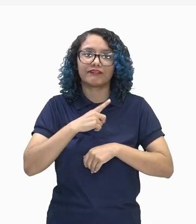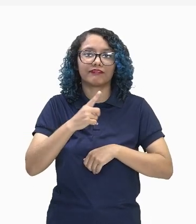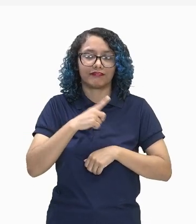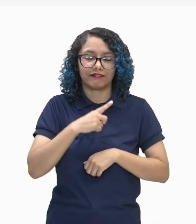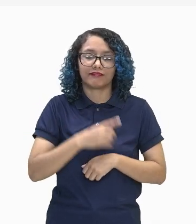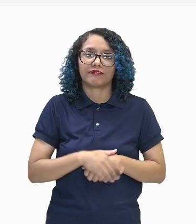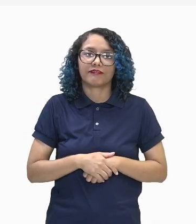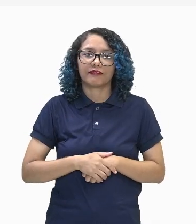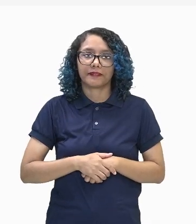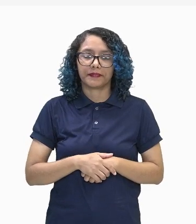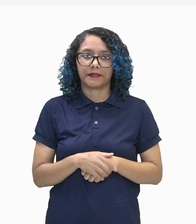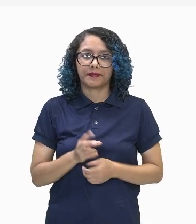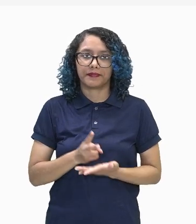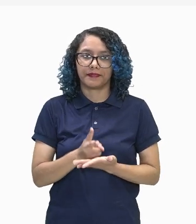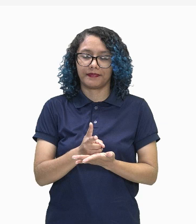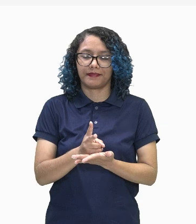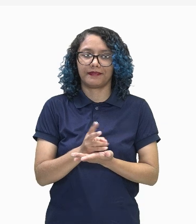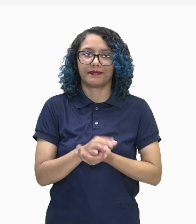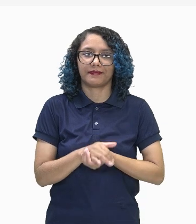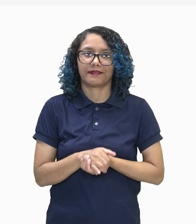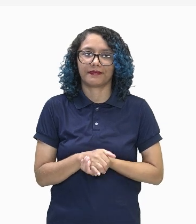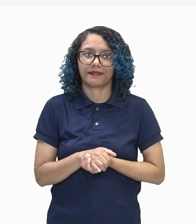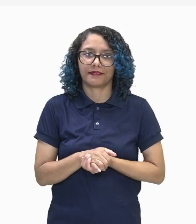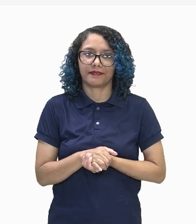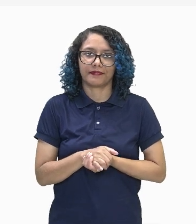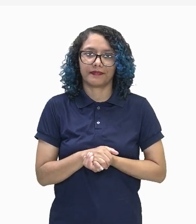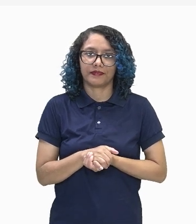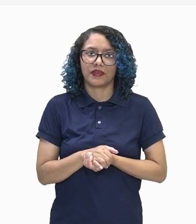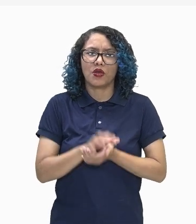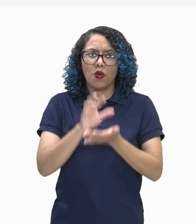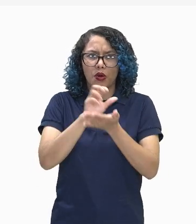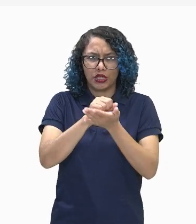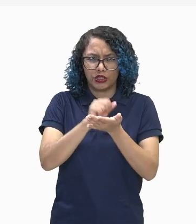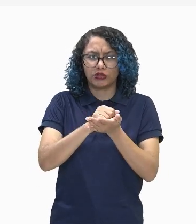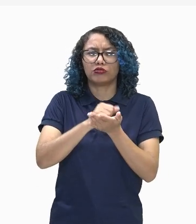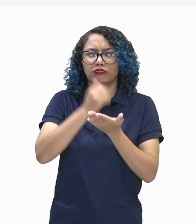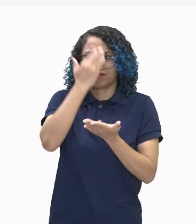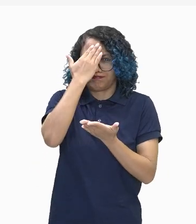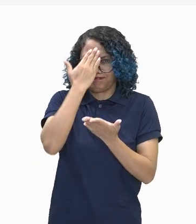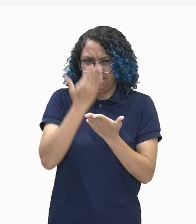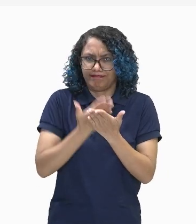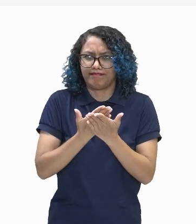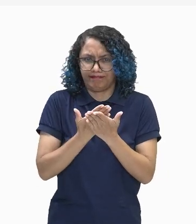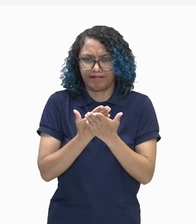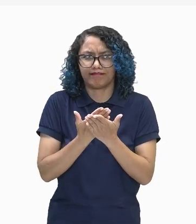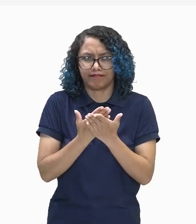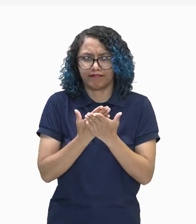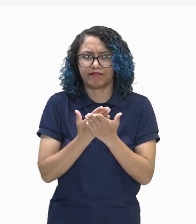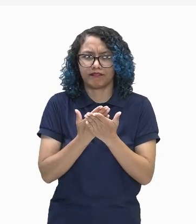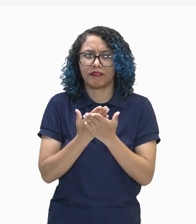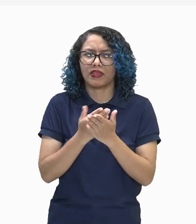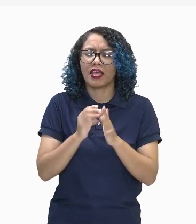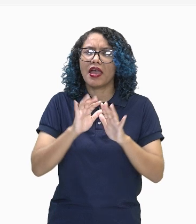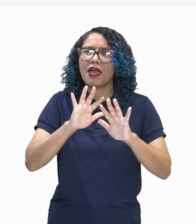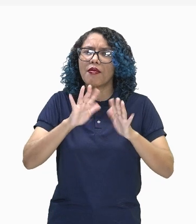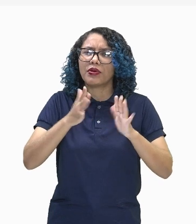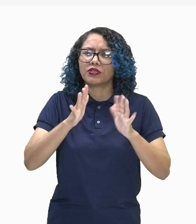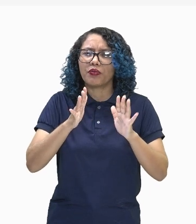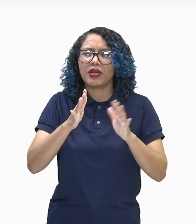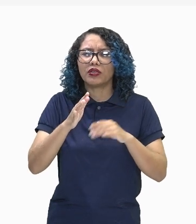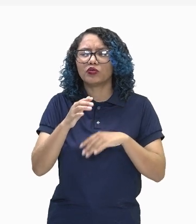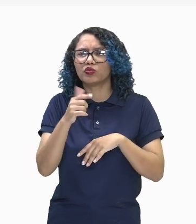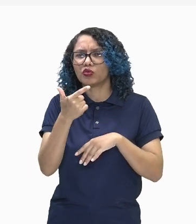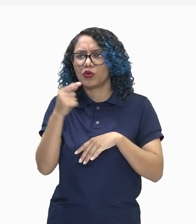tá? Prosseguindo, o registro mais confiável que existe já é de mais de 2.000